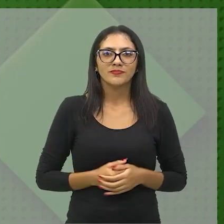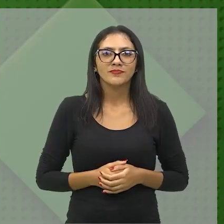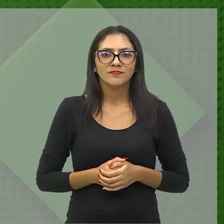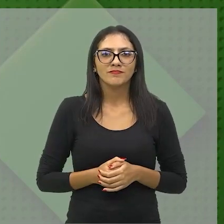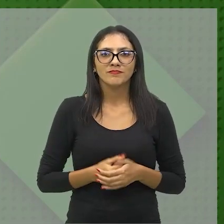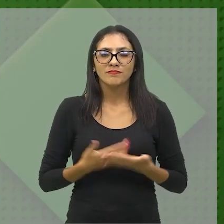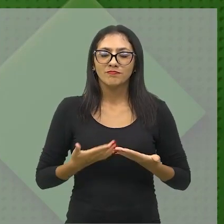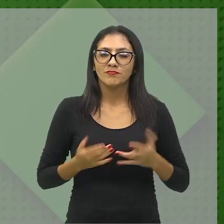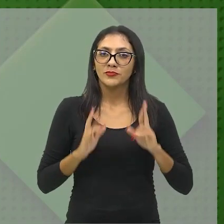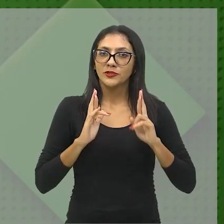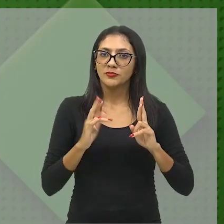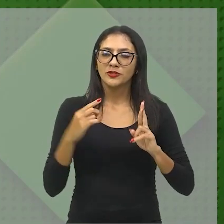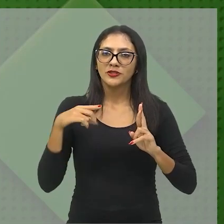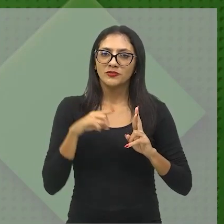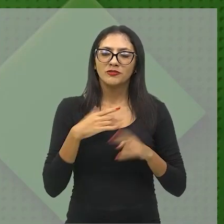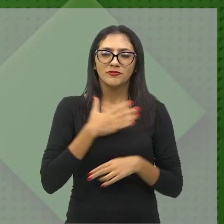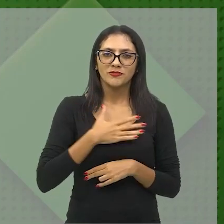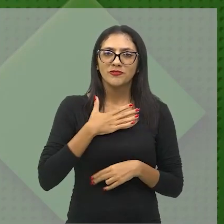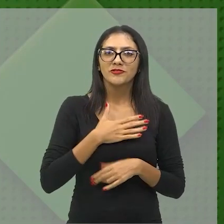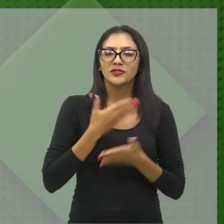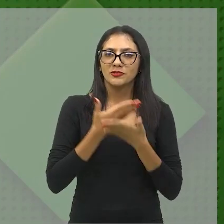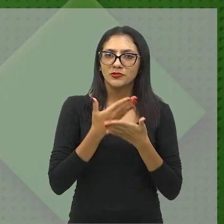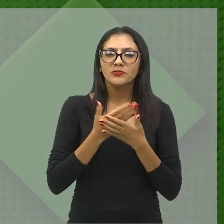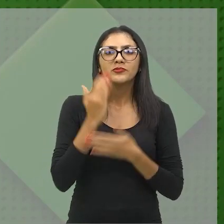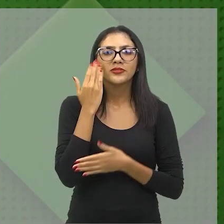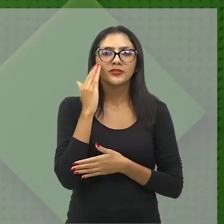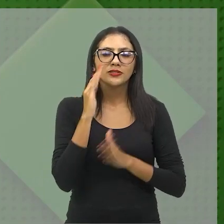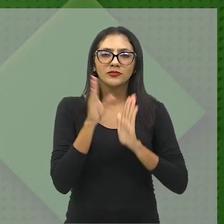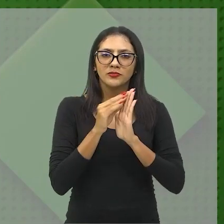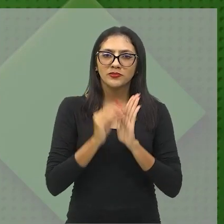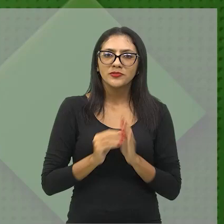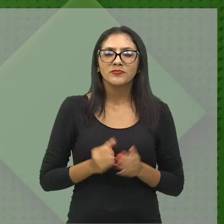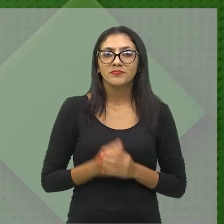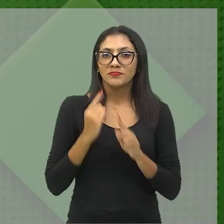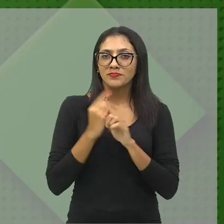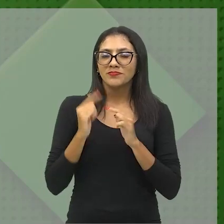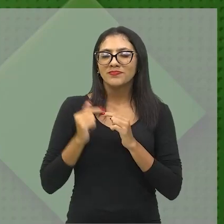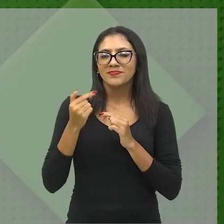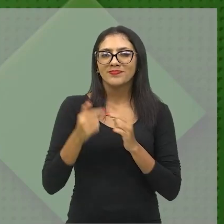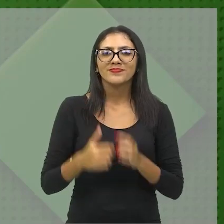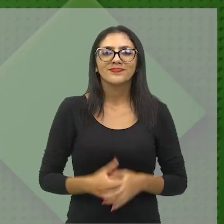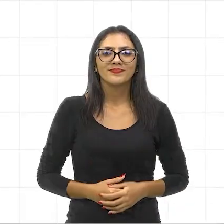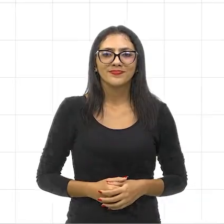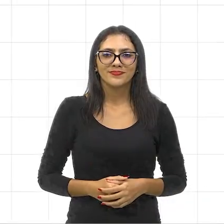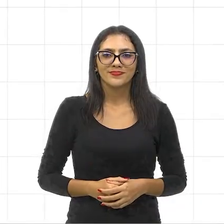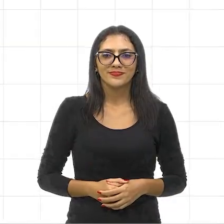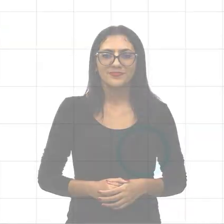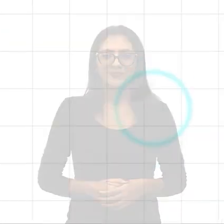então espero que vocês tenham curtido e compreendido aí o nosso conteúdo e a gente se vê na próxima aula.